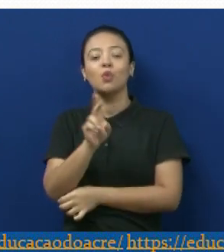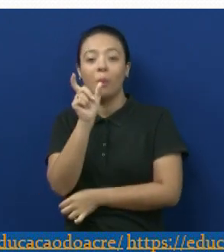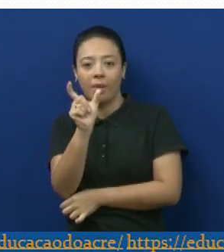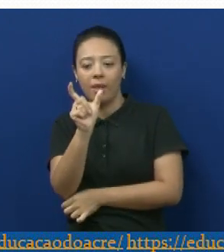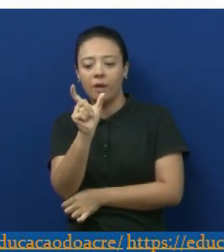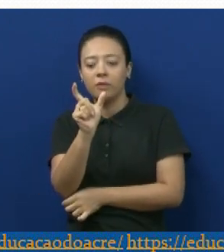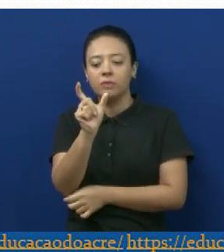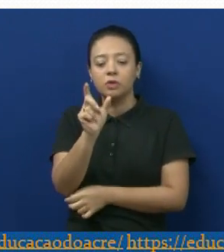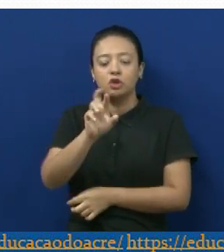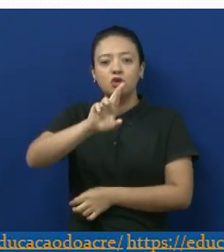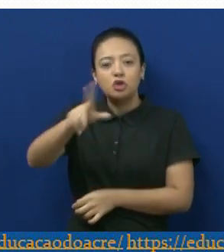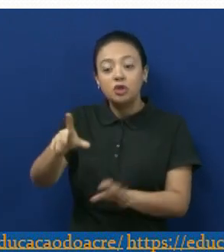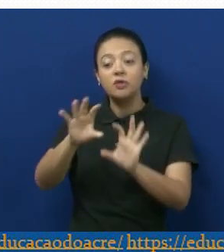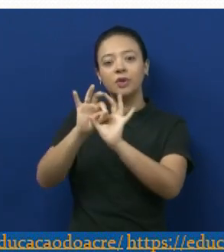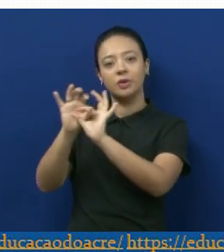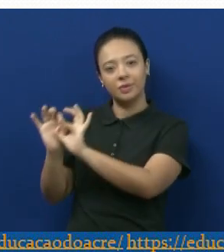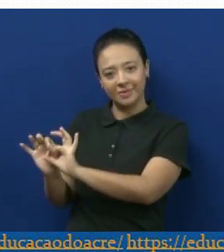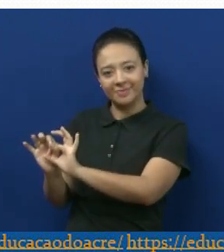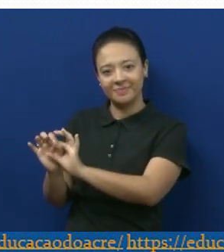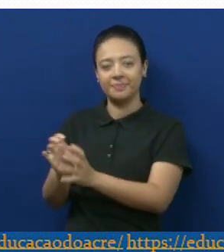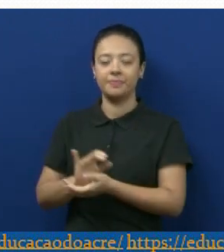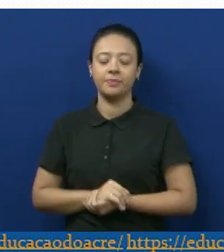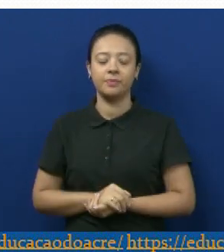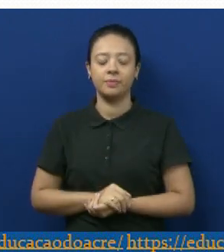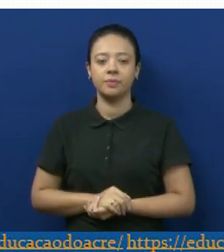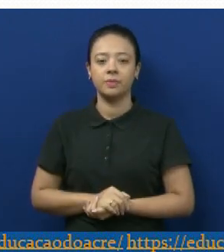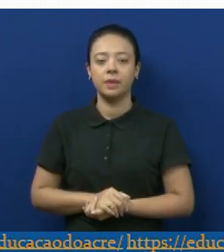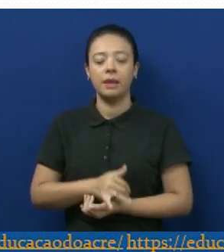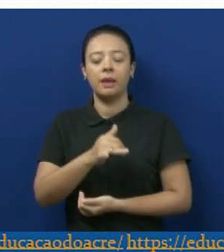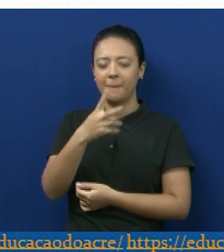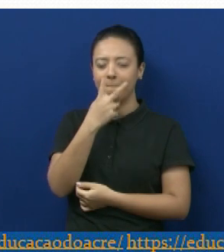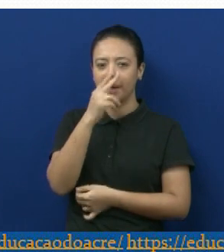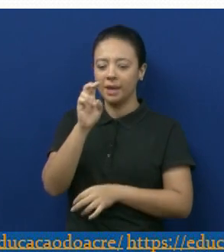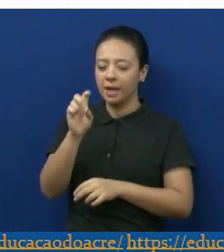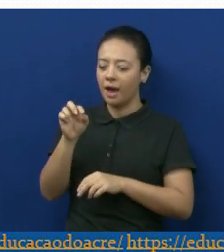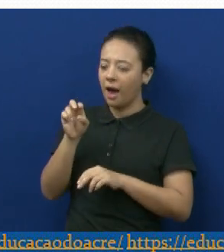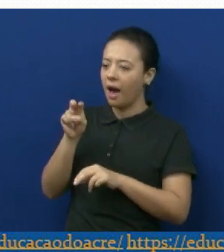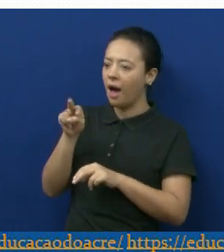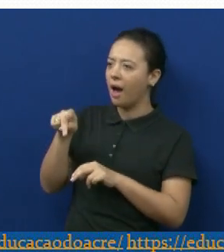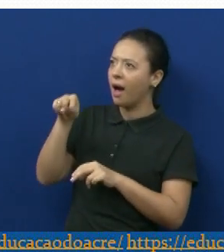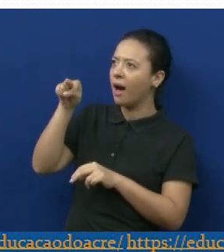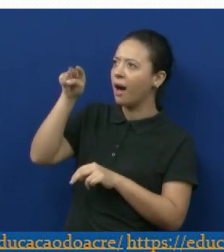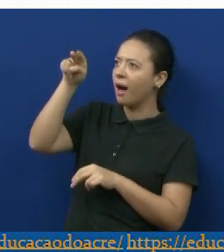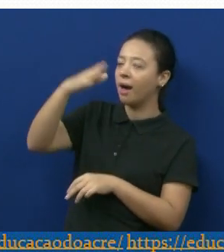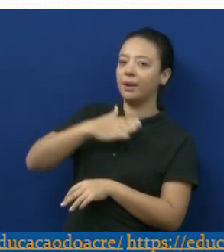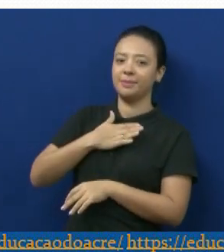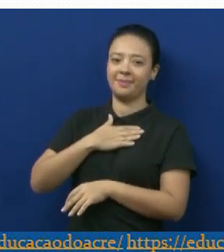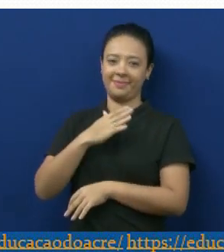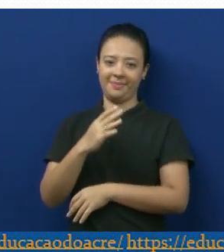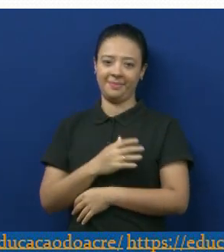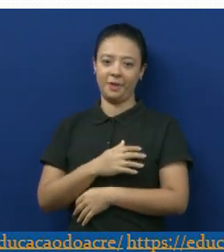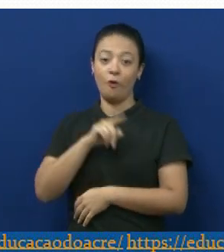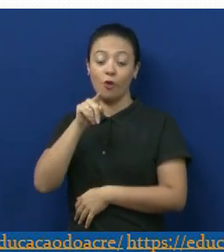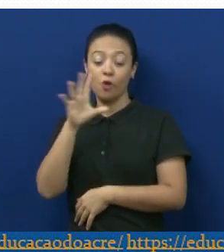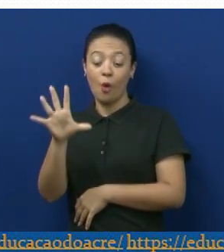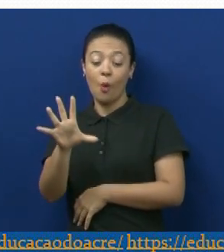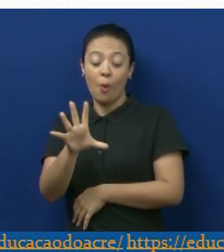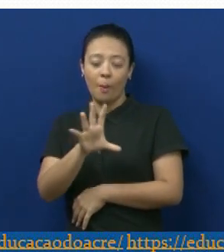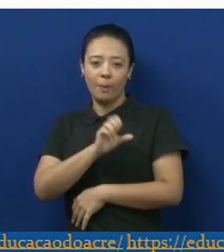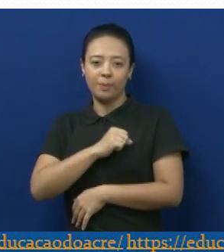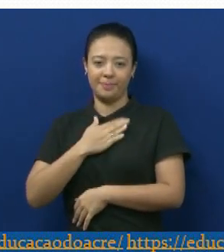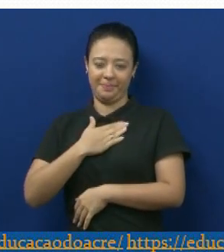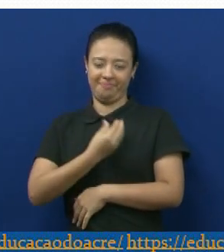dela, fora do sentido denotativo, aquele sentido proposto pelo dicionário. E a metáfora não é uma comparação, ela